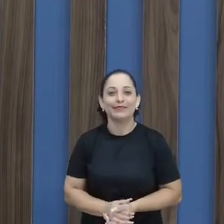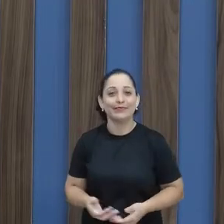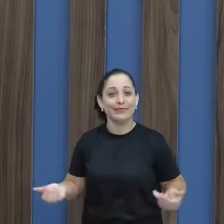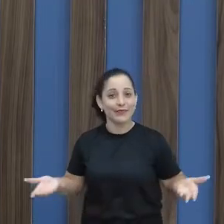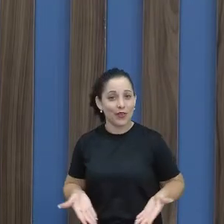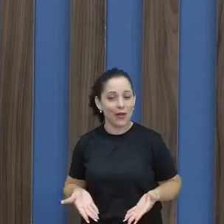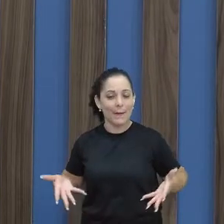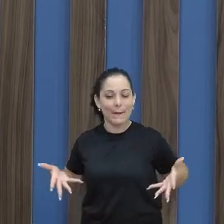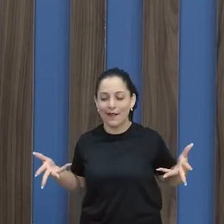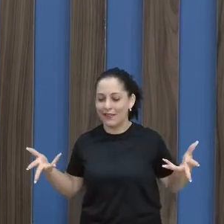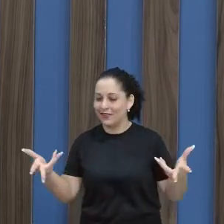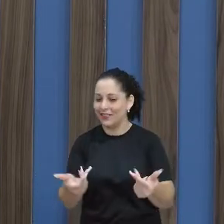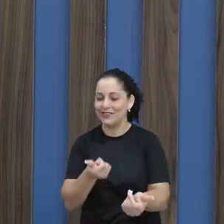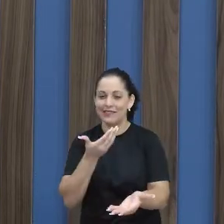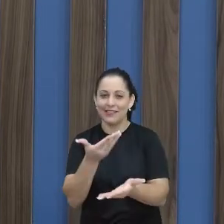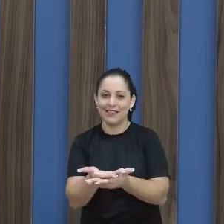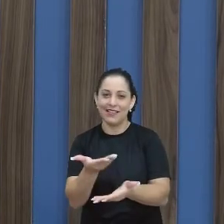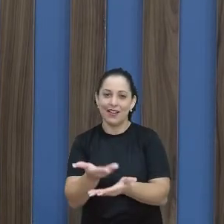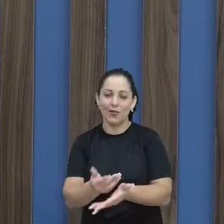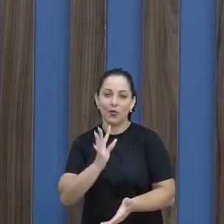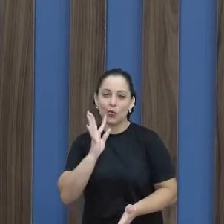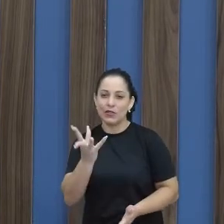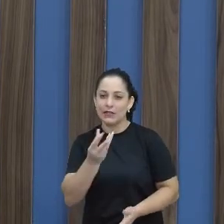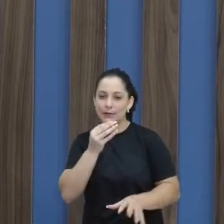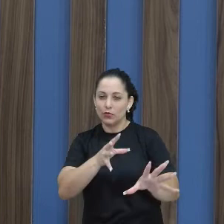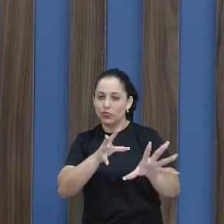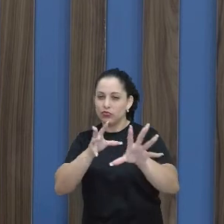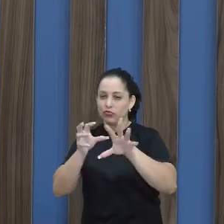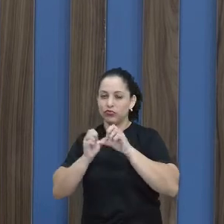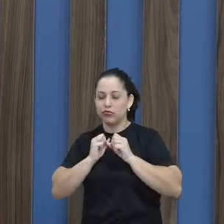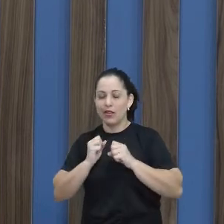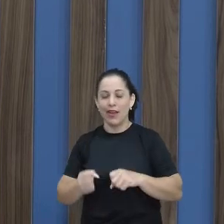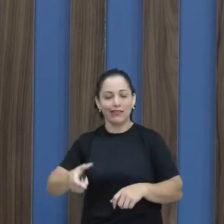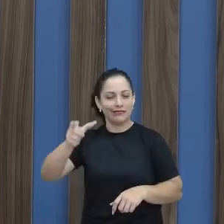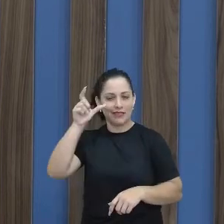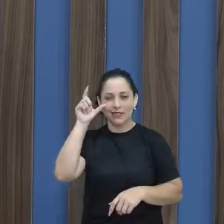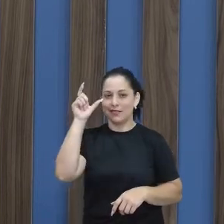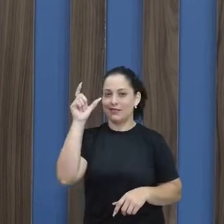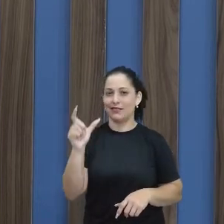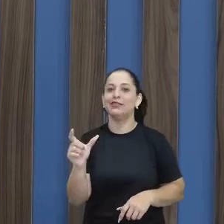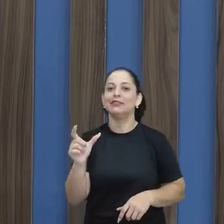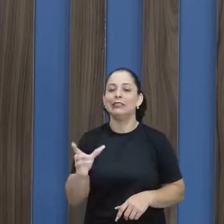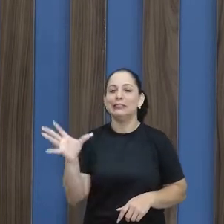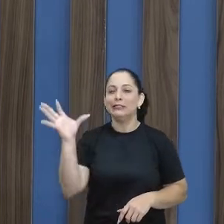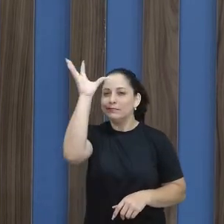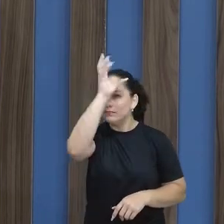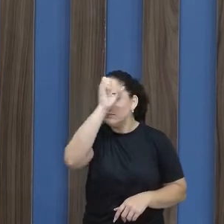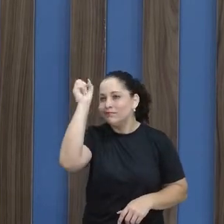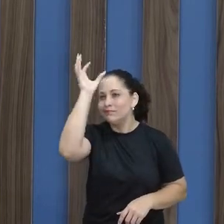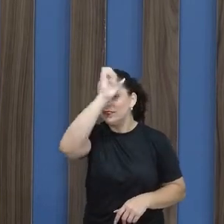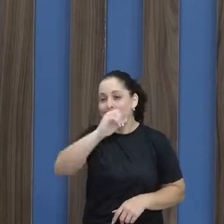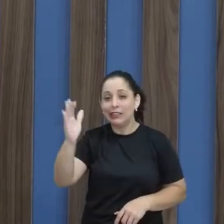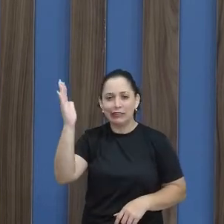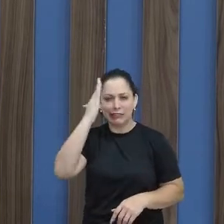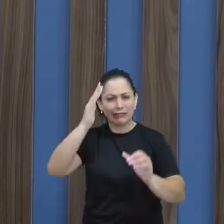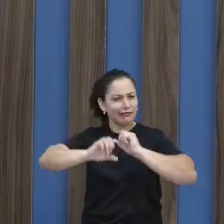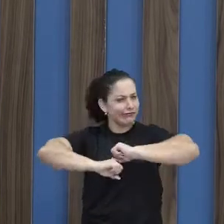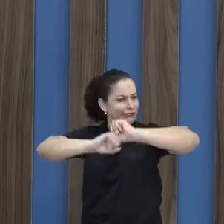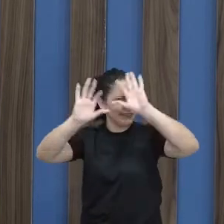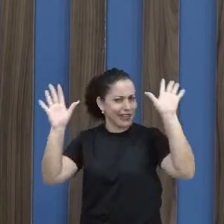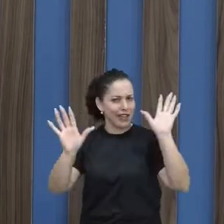É maravilhosa a aula, né? Conhecimento histórico é interessantíssimo mesmo para a gente começar a entender, né,